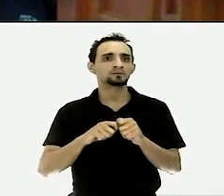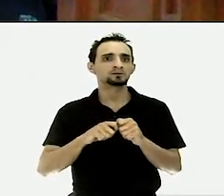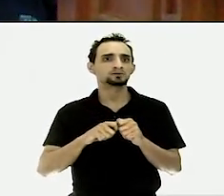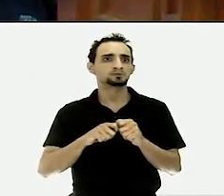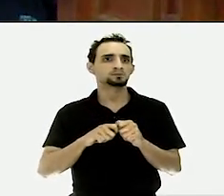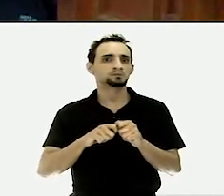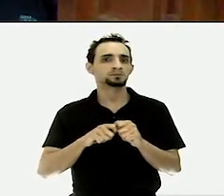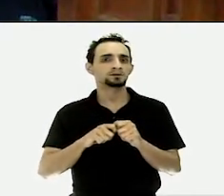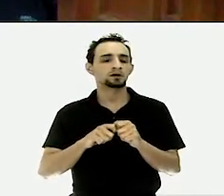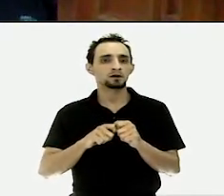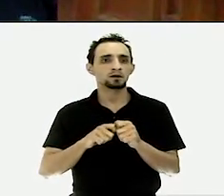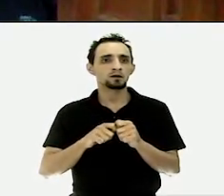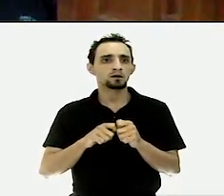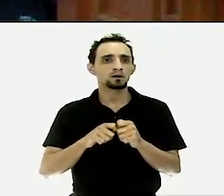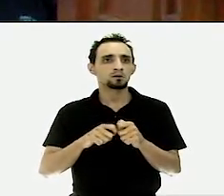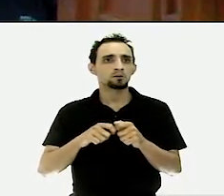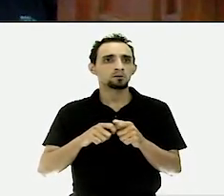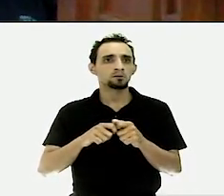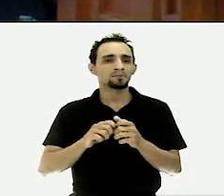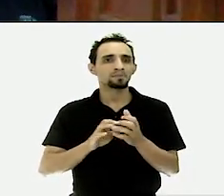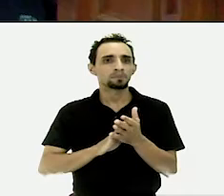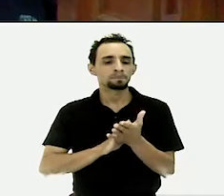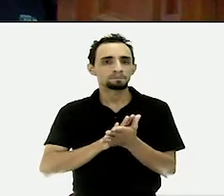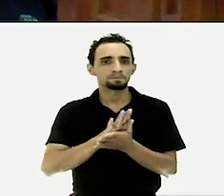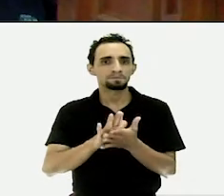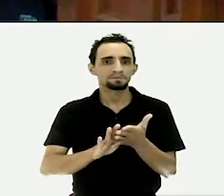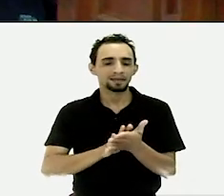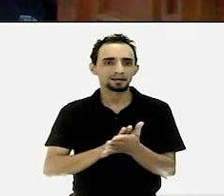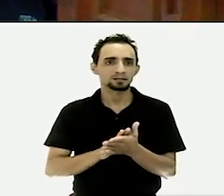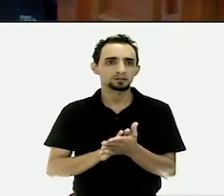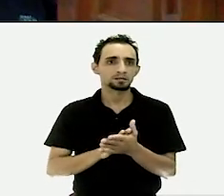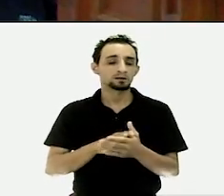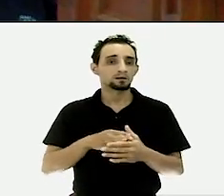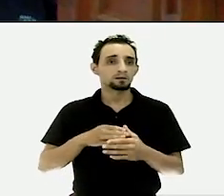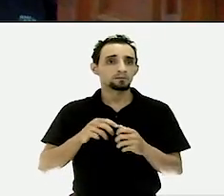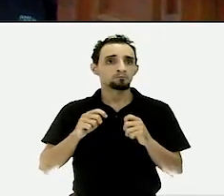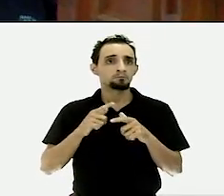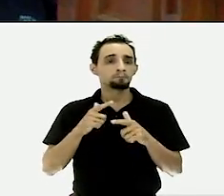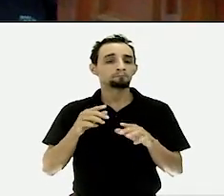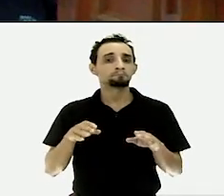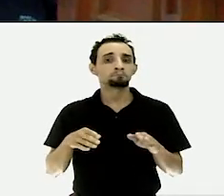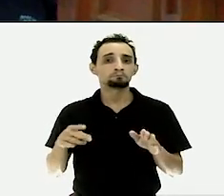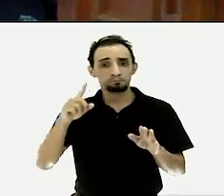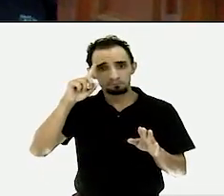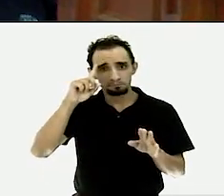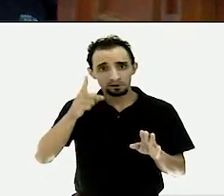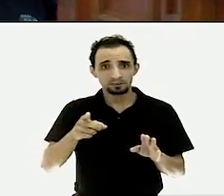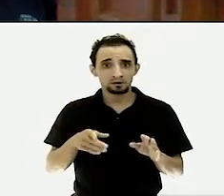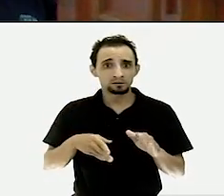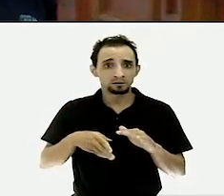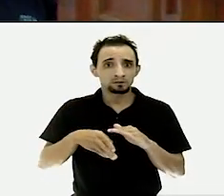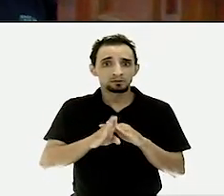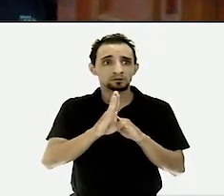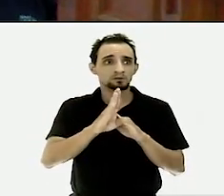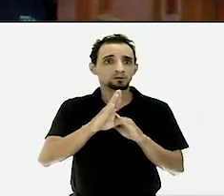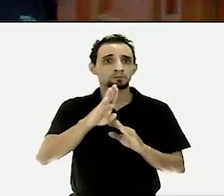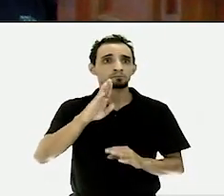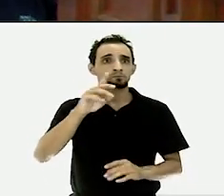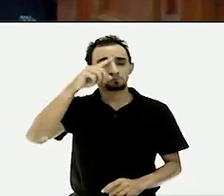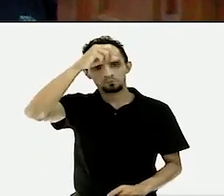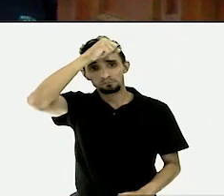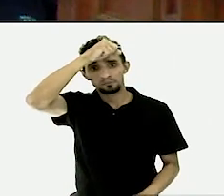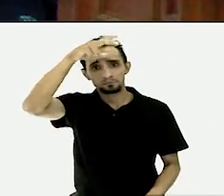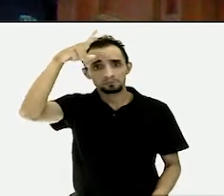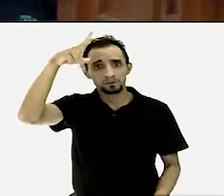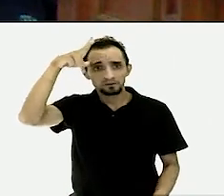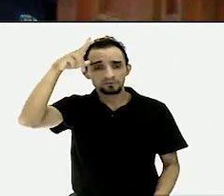o Breve esteve lá. Levamos o prefeito até o local também, junto com o secretário de Educação. Então, nós estamos trabalhando, vendo as